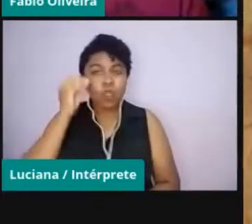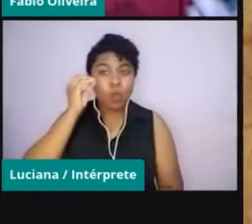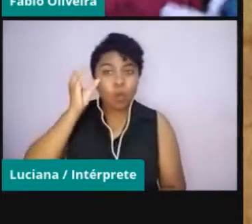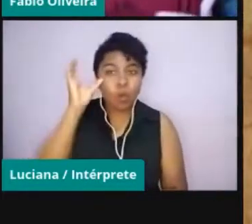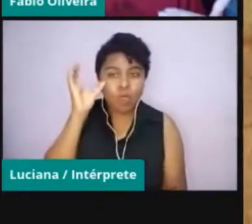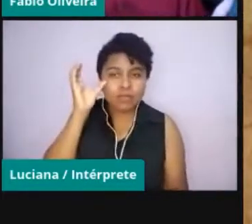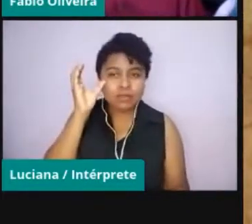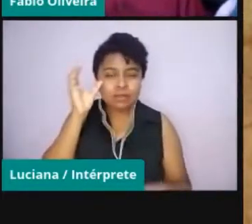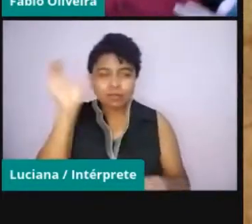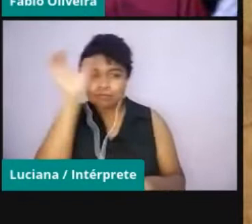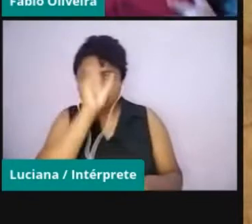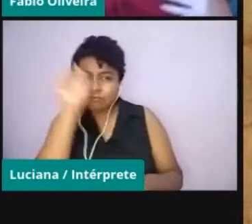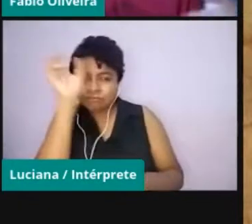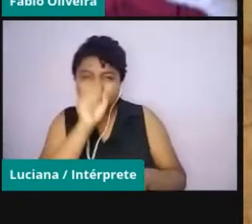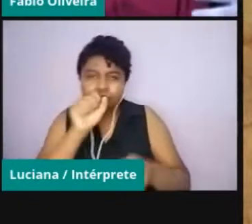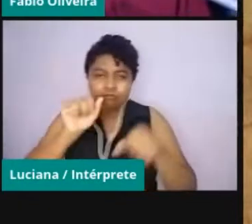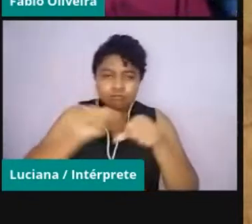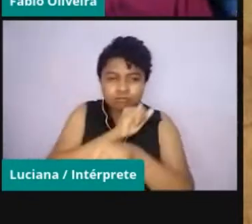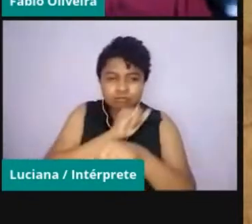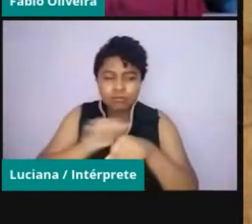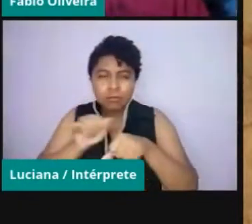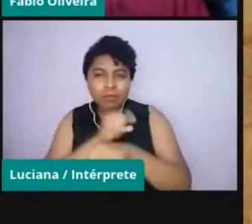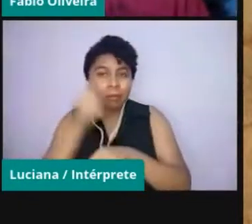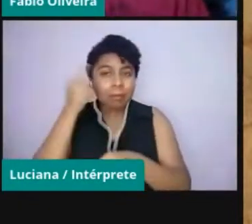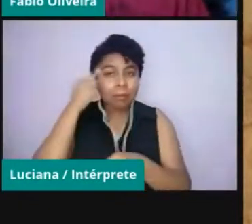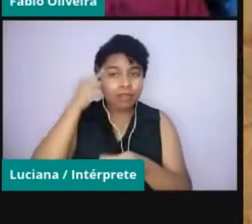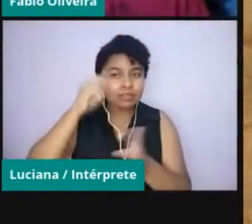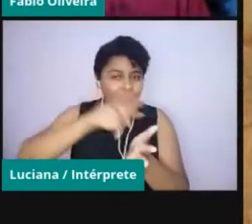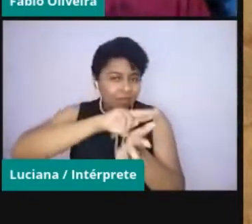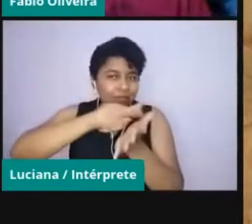prévios que você não estava, talvez, contando que eles